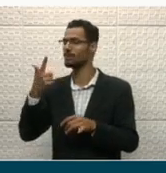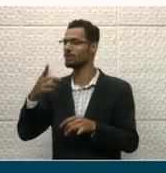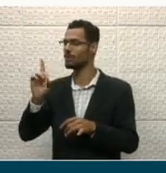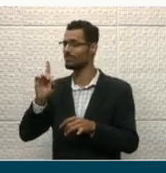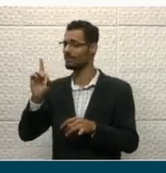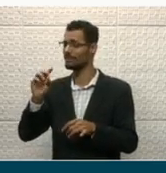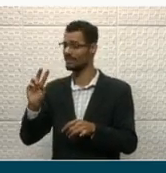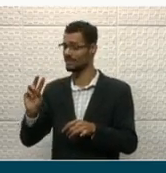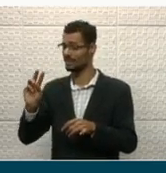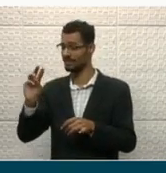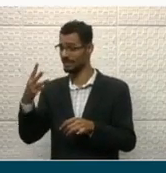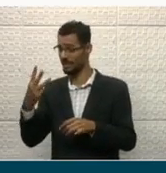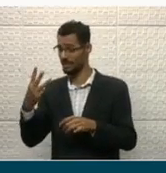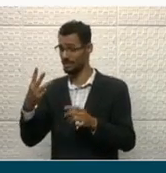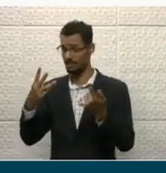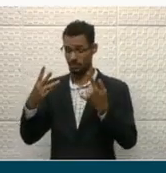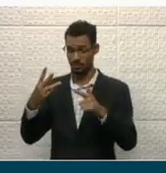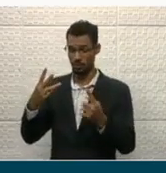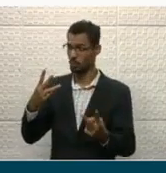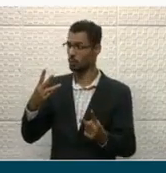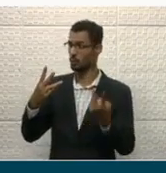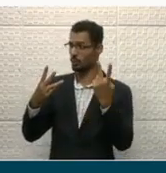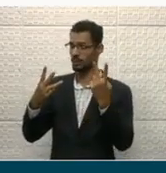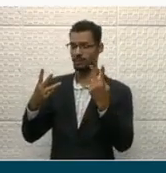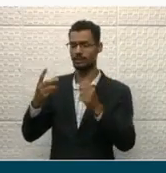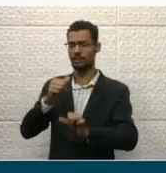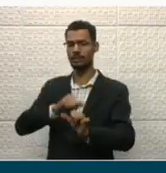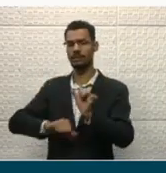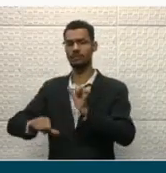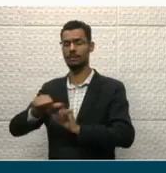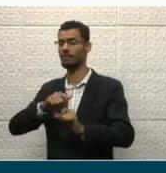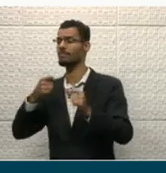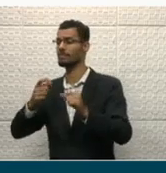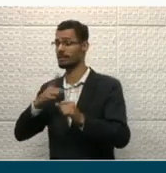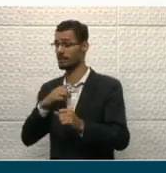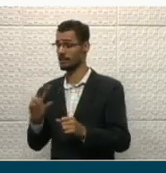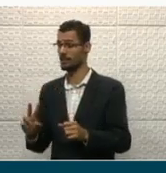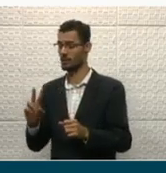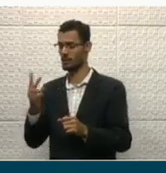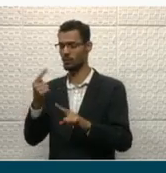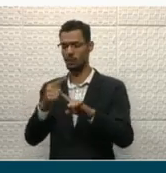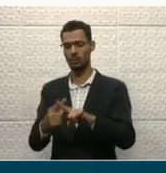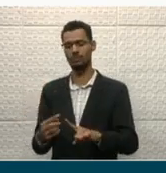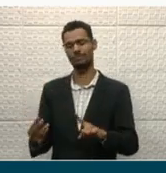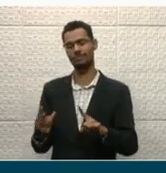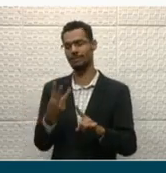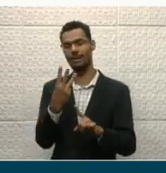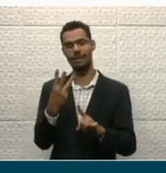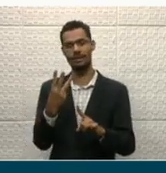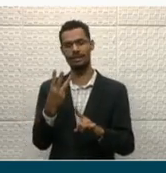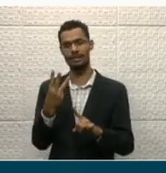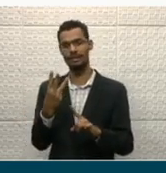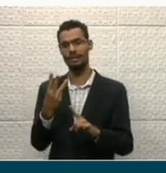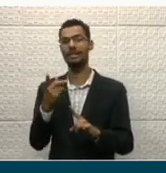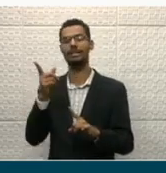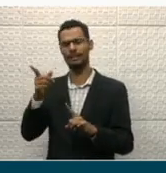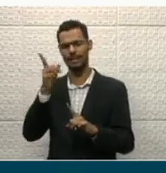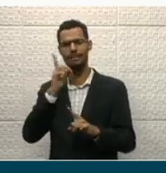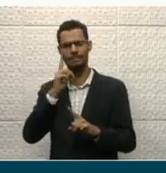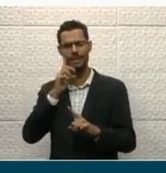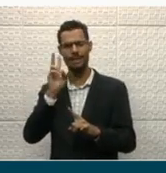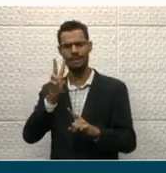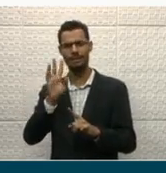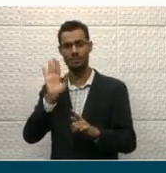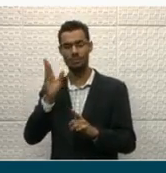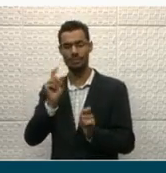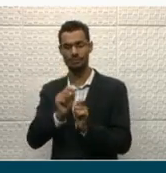do contradomínio é 2, a matriz da transformação tem tamanho 2 por 3, que foi aquela análise que nós